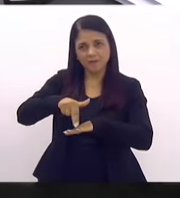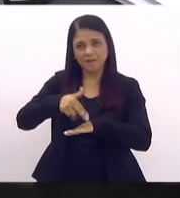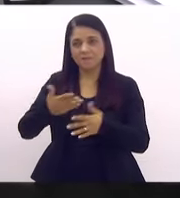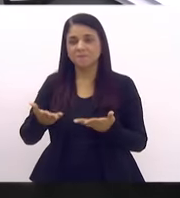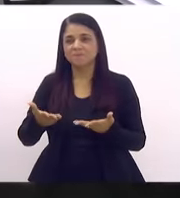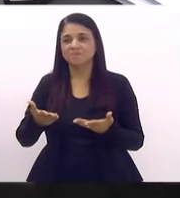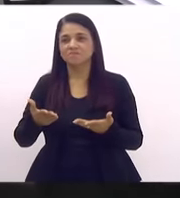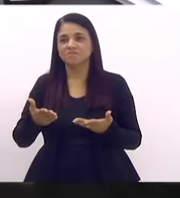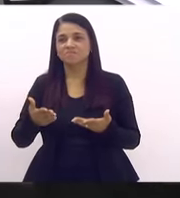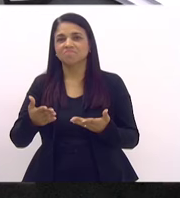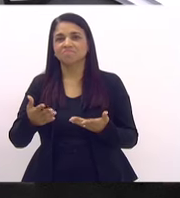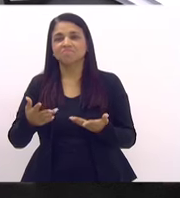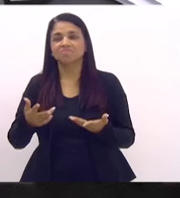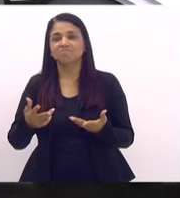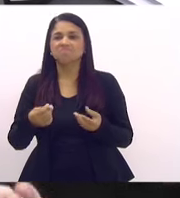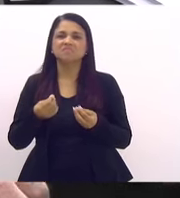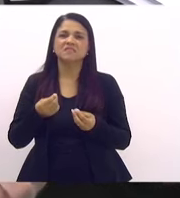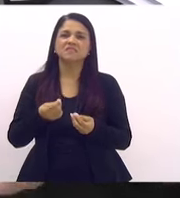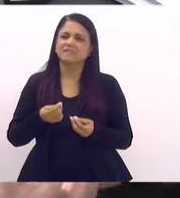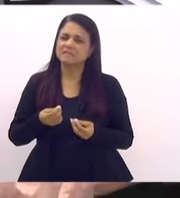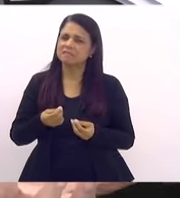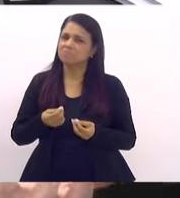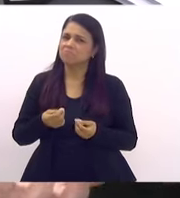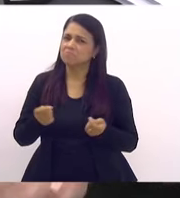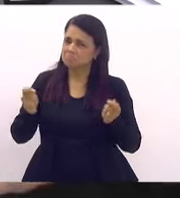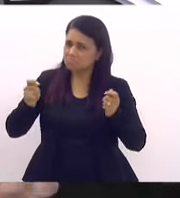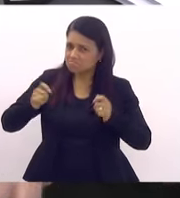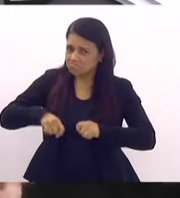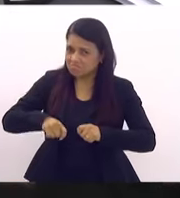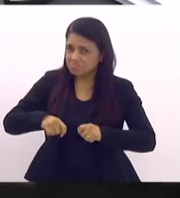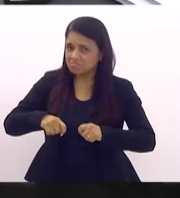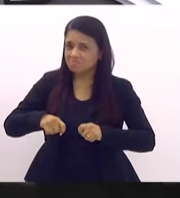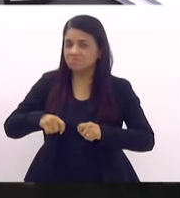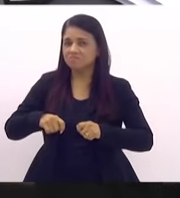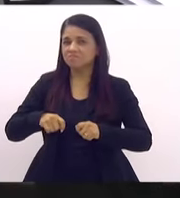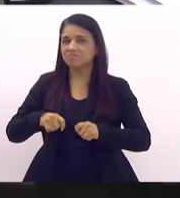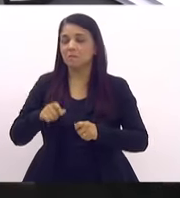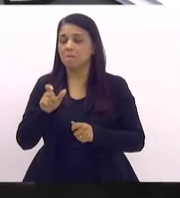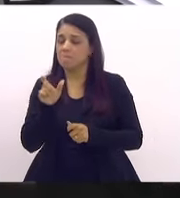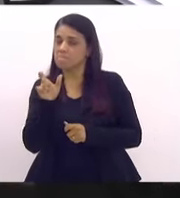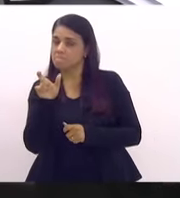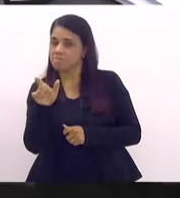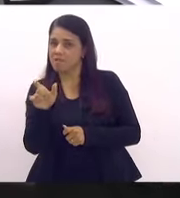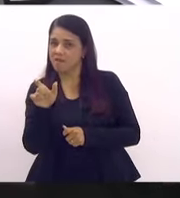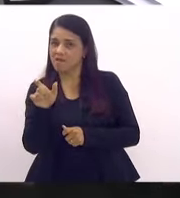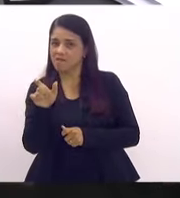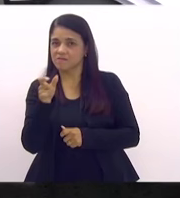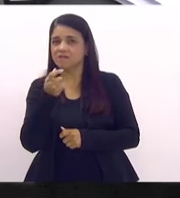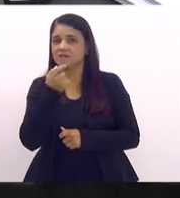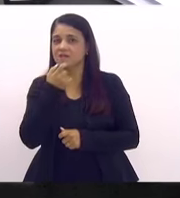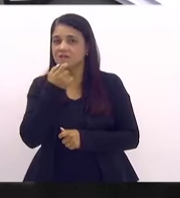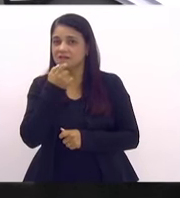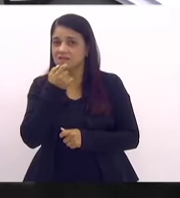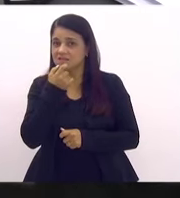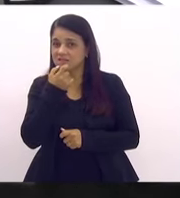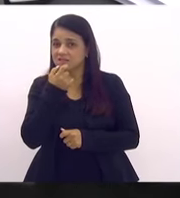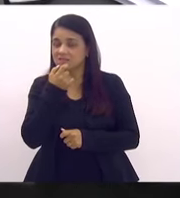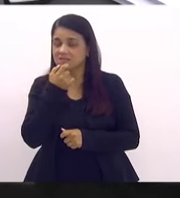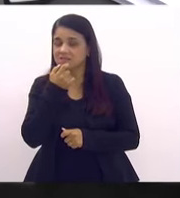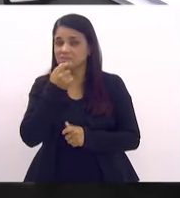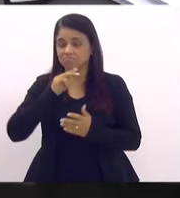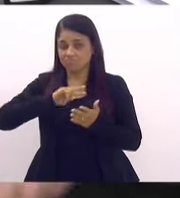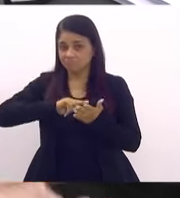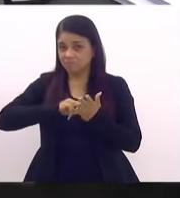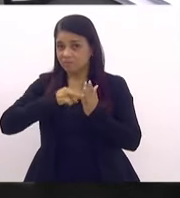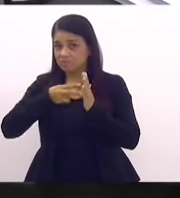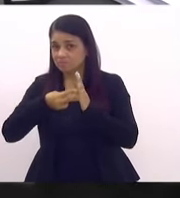Então, sempre que é possível, qualquer palavra inglesa ter a sua versão